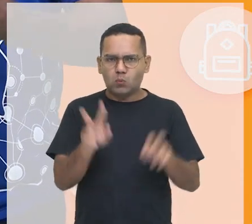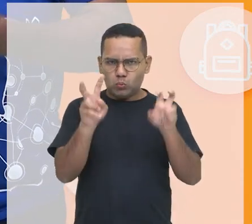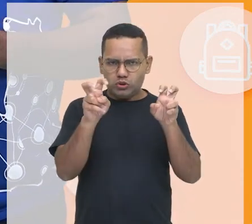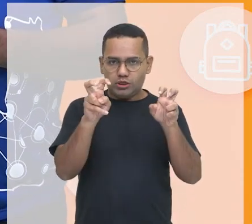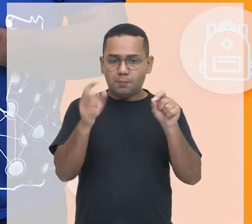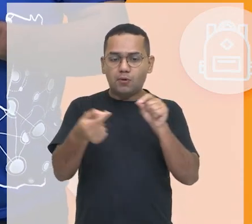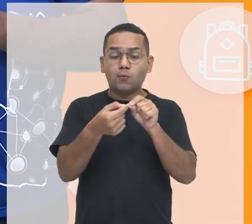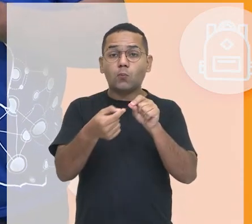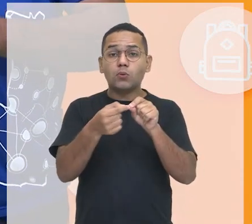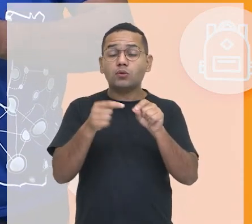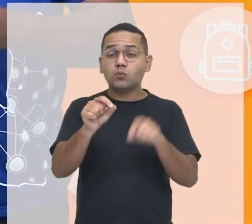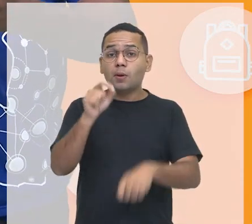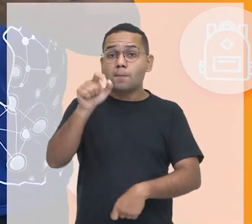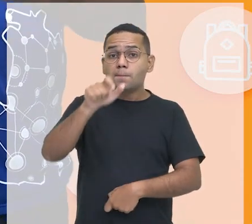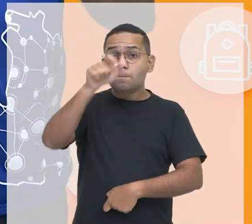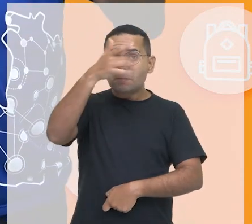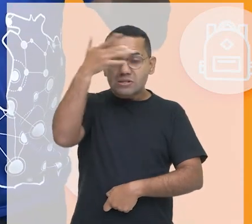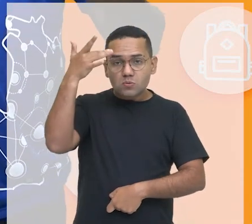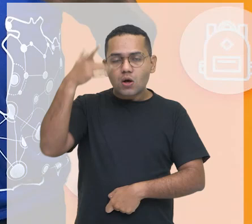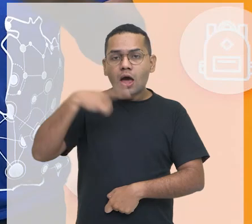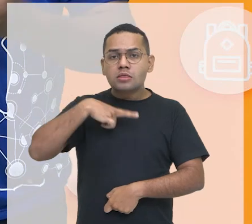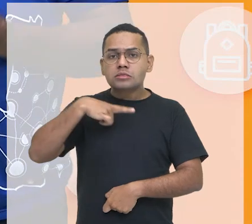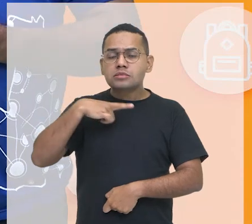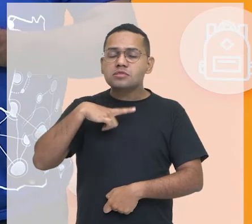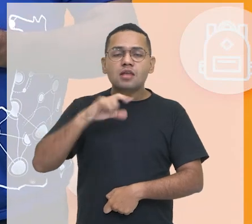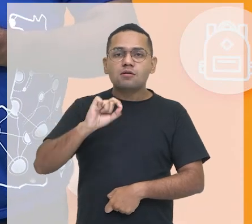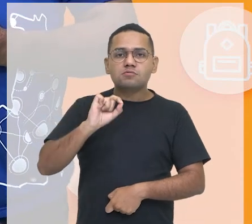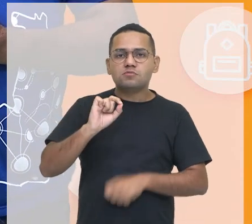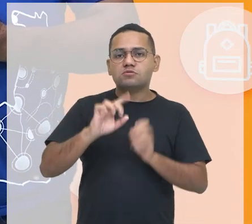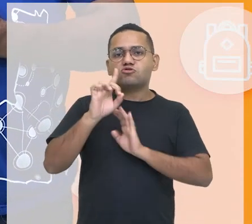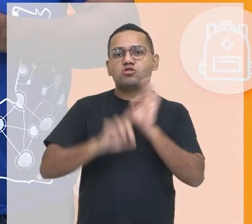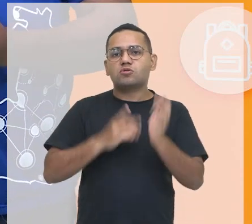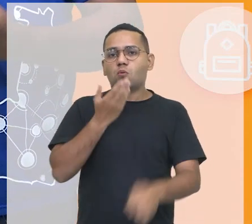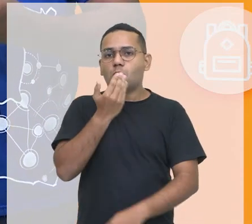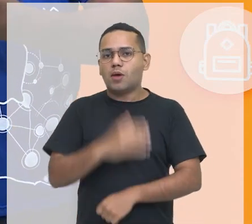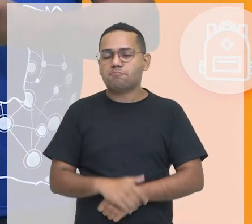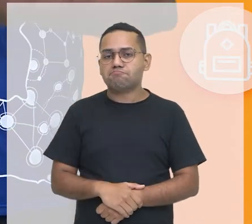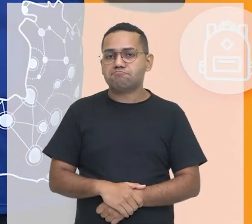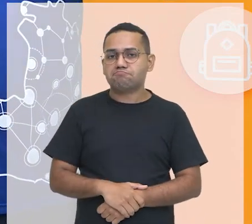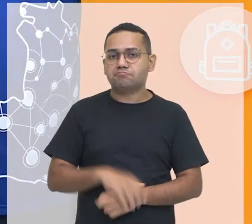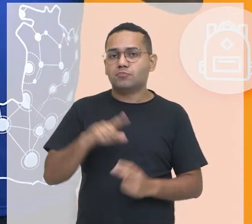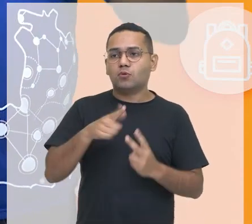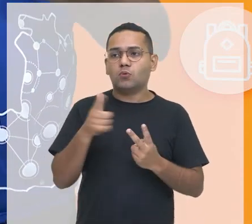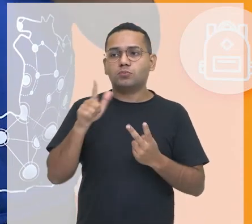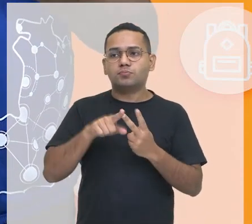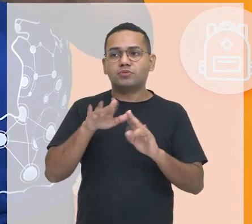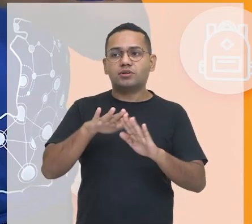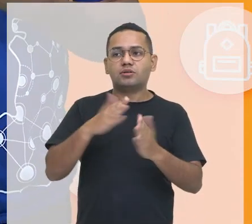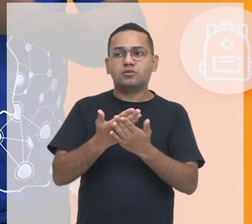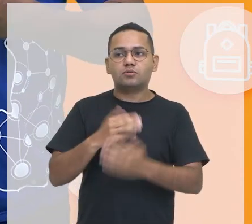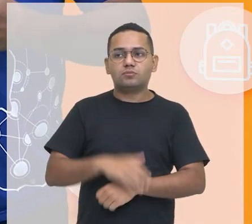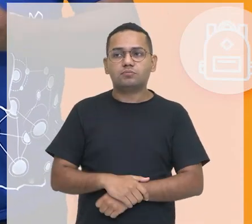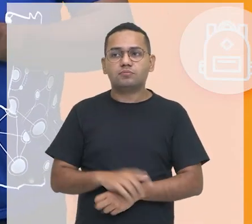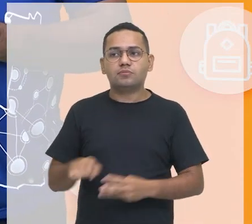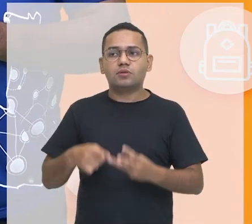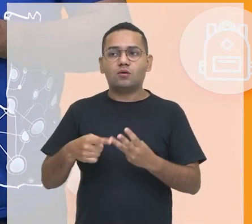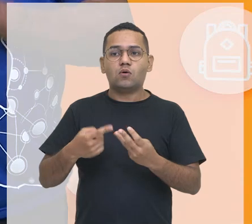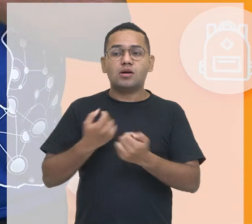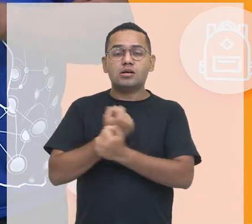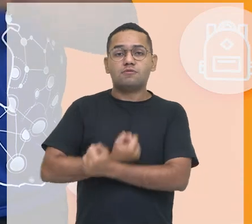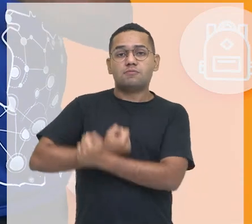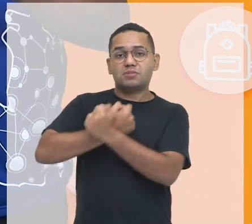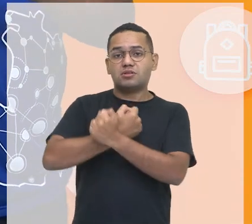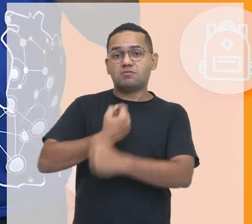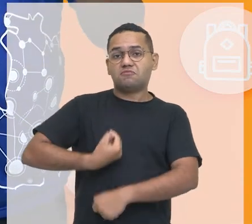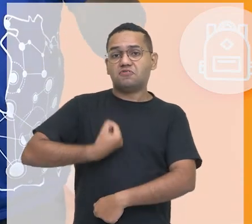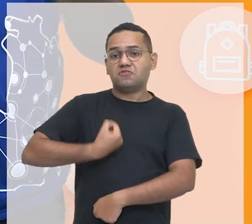alimento, a pessoa ter, né, uma escola, a pessoa a ter a sua vida preservada,